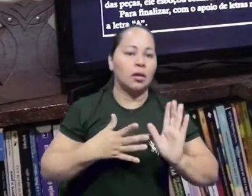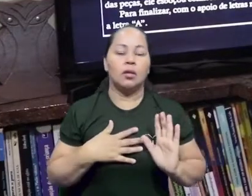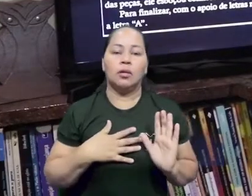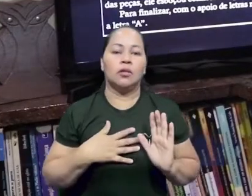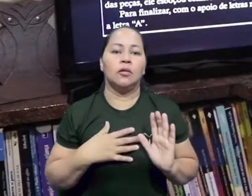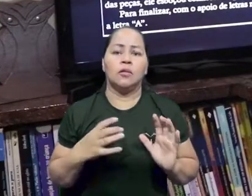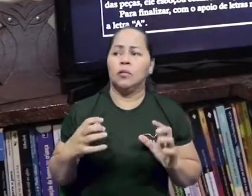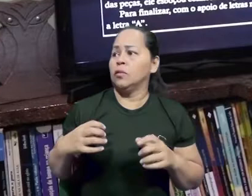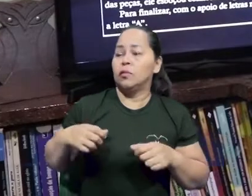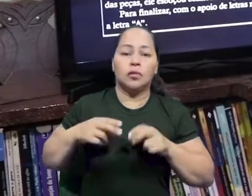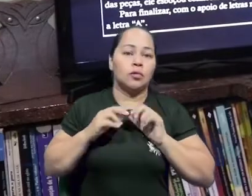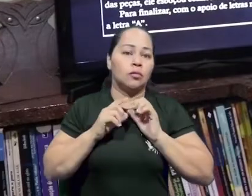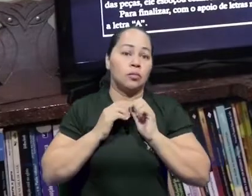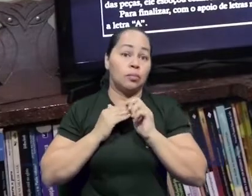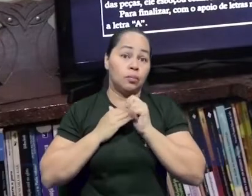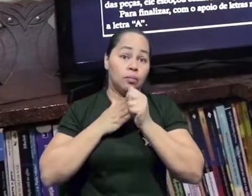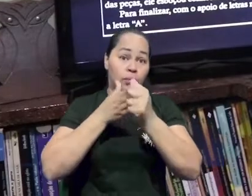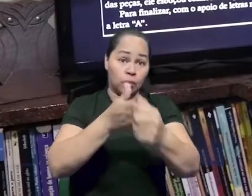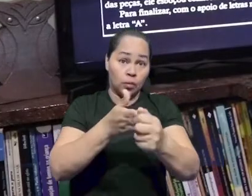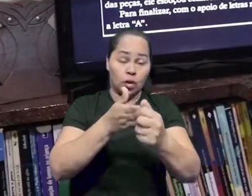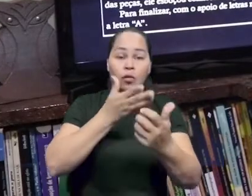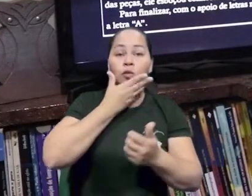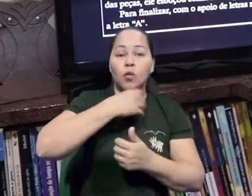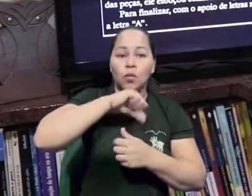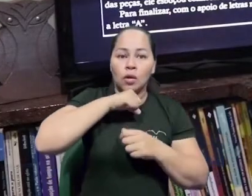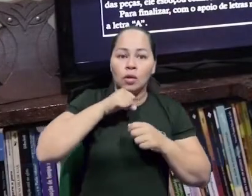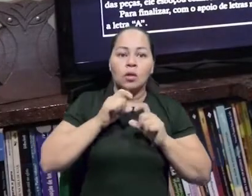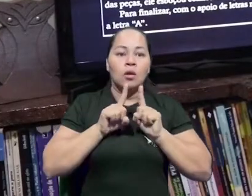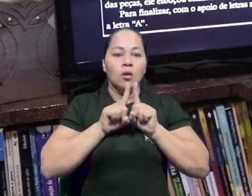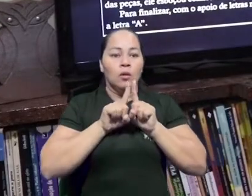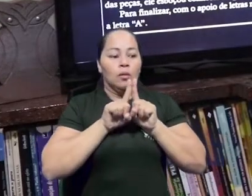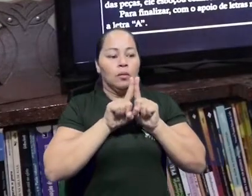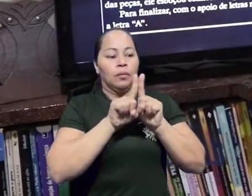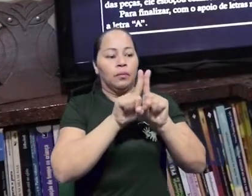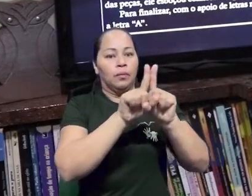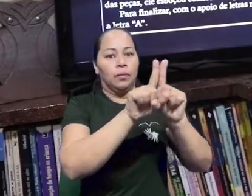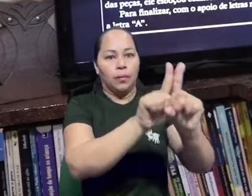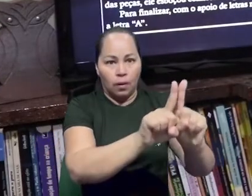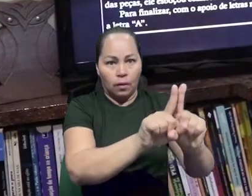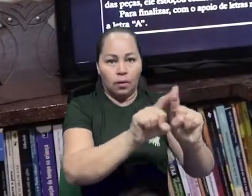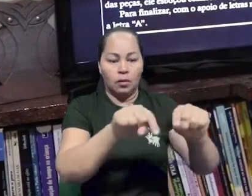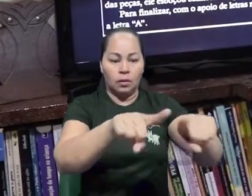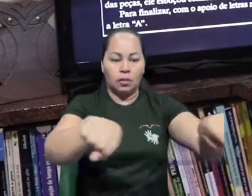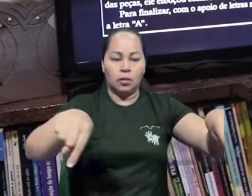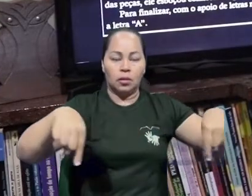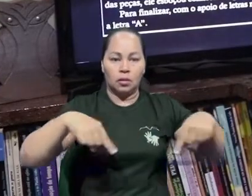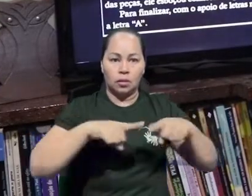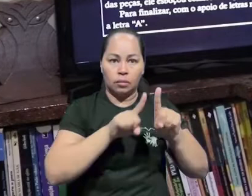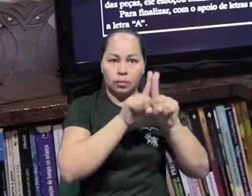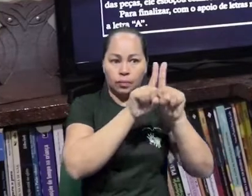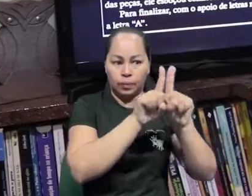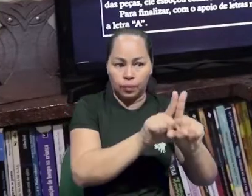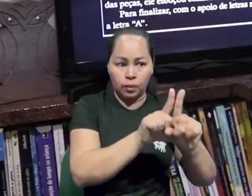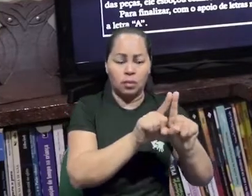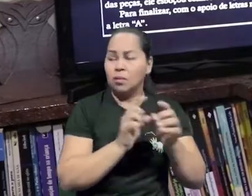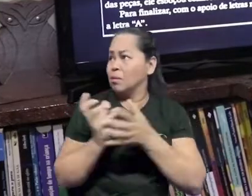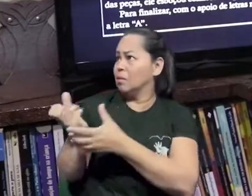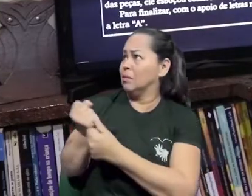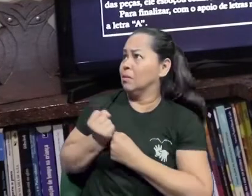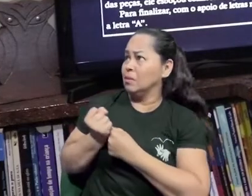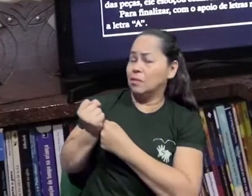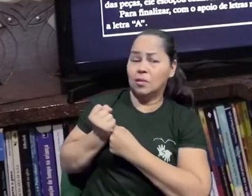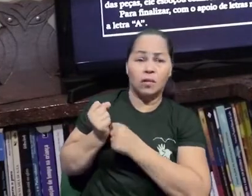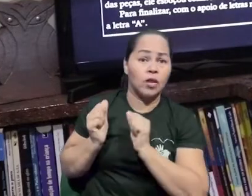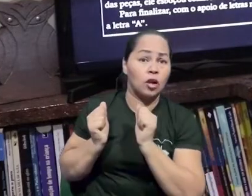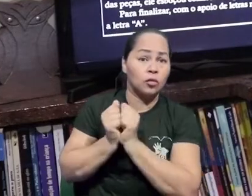quis sair de perto do pai. Sendo assim, o responsável o acompanhou até a sala e fulano não o deixou sair